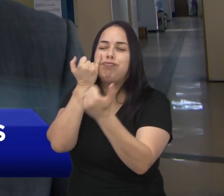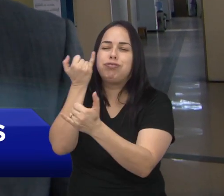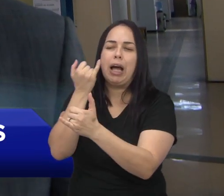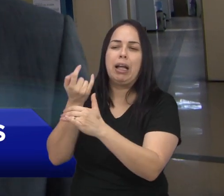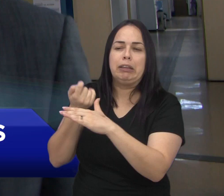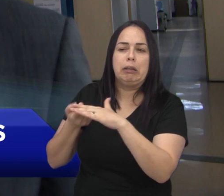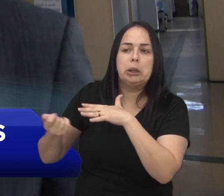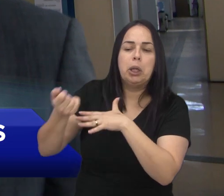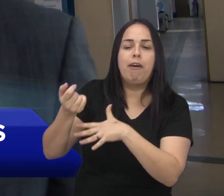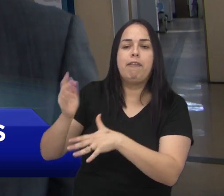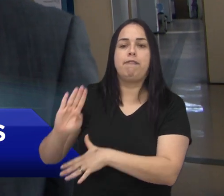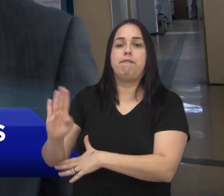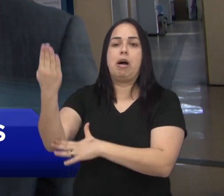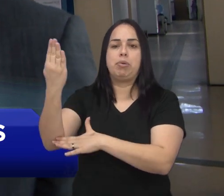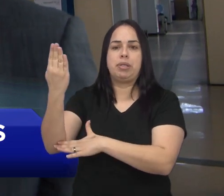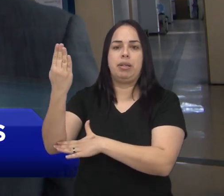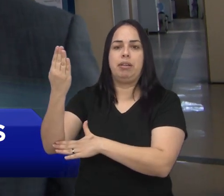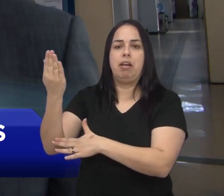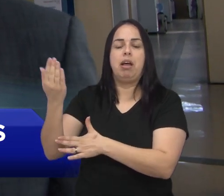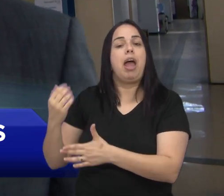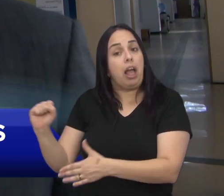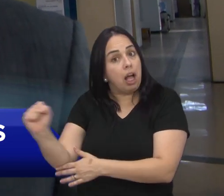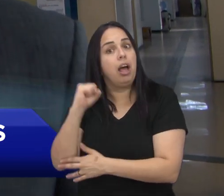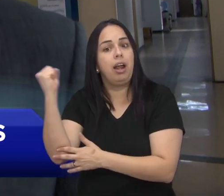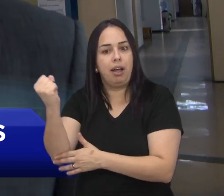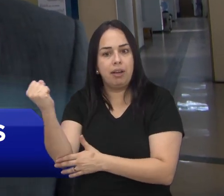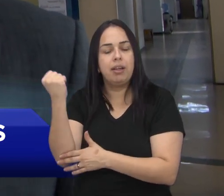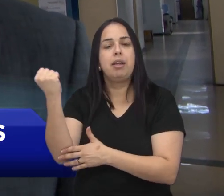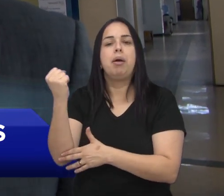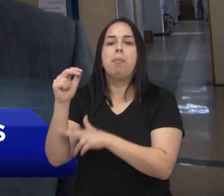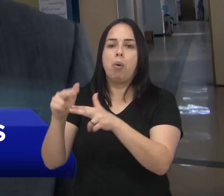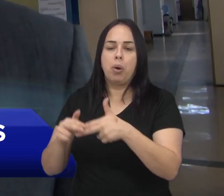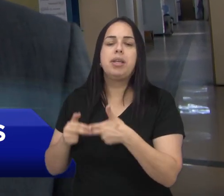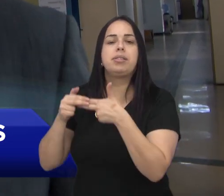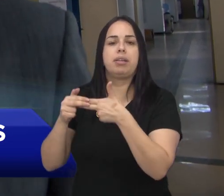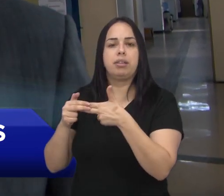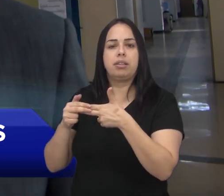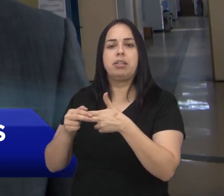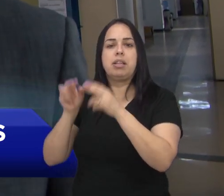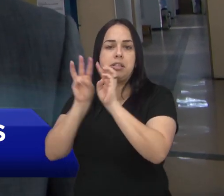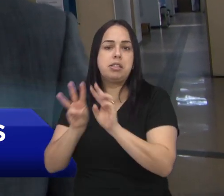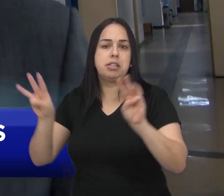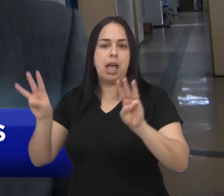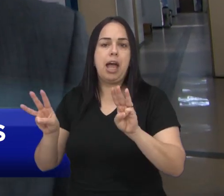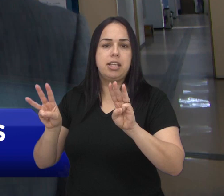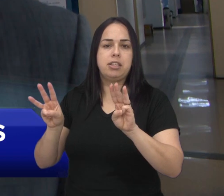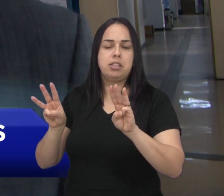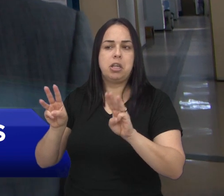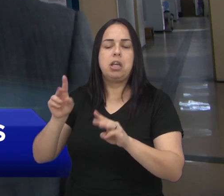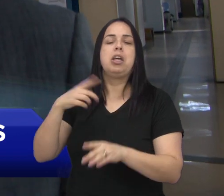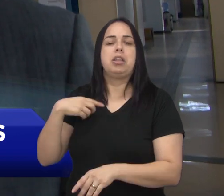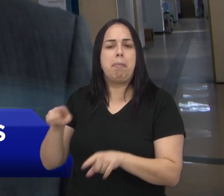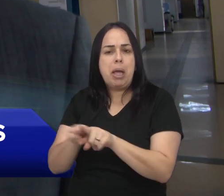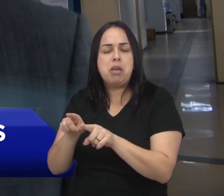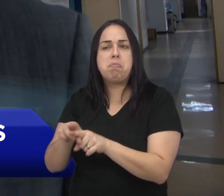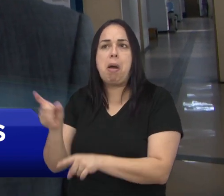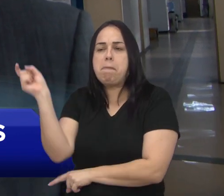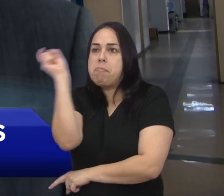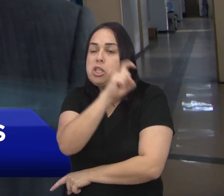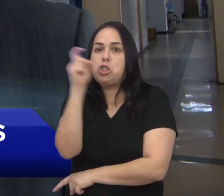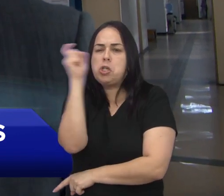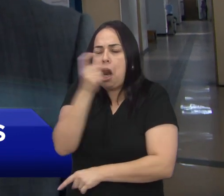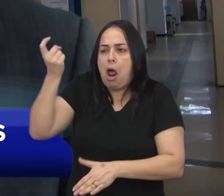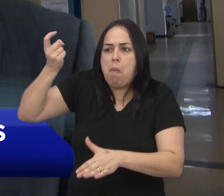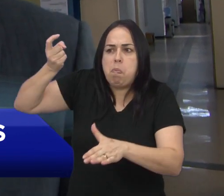notícia falsa ele se agravou com o uso das tecnologias. E aí quando nós falamos de deepfake, significa, traduzindo, uma